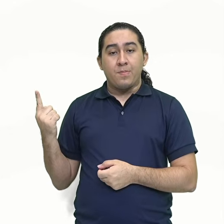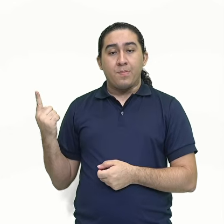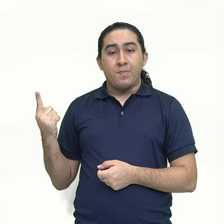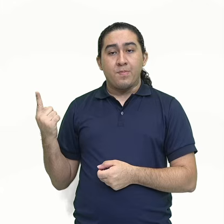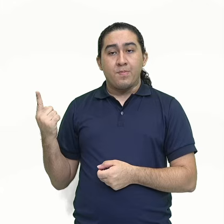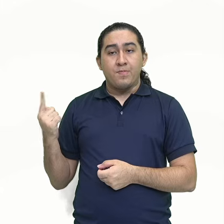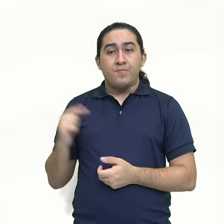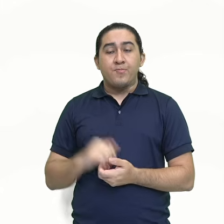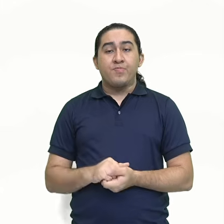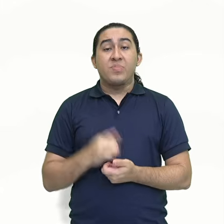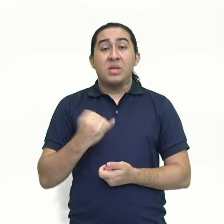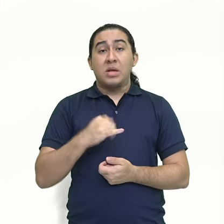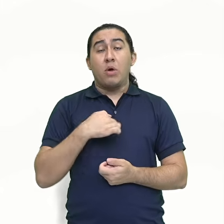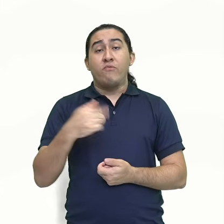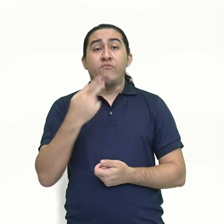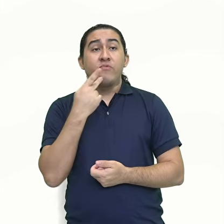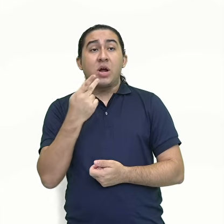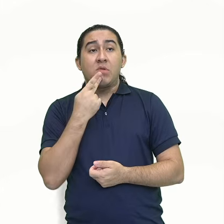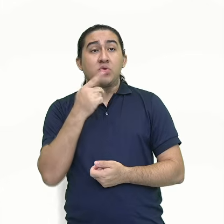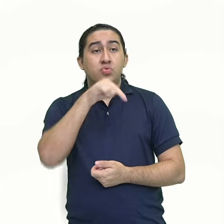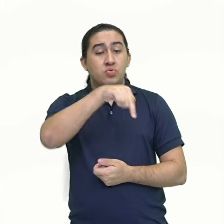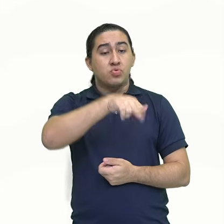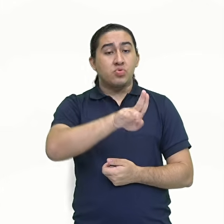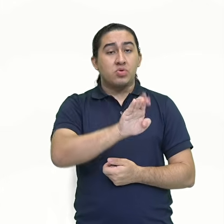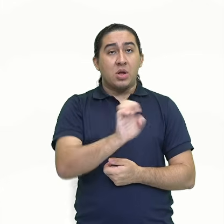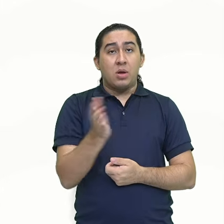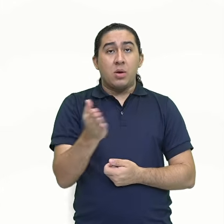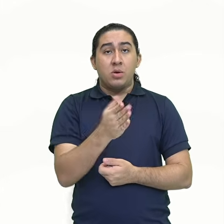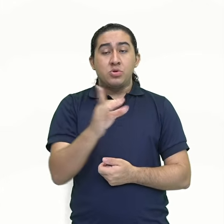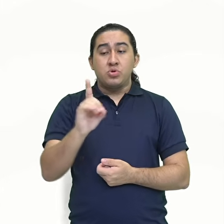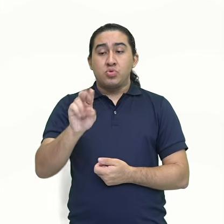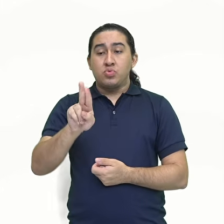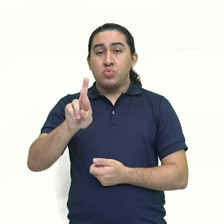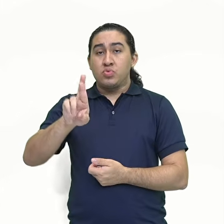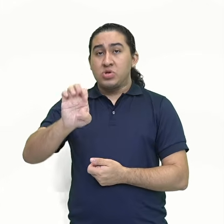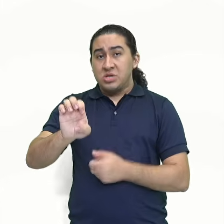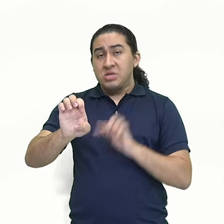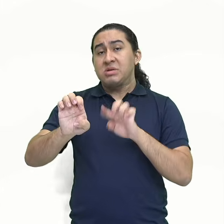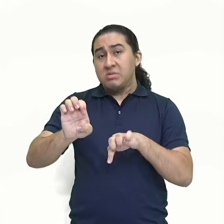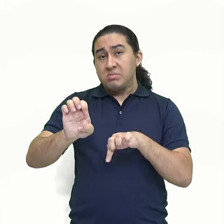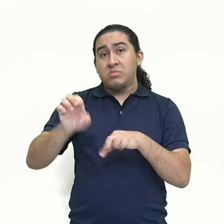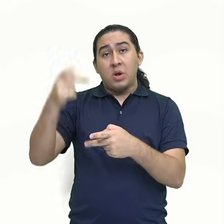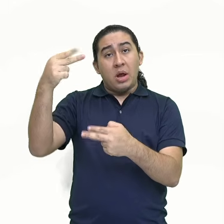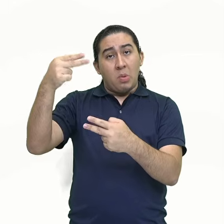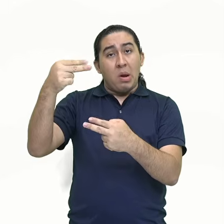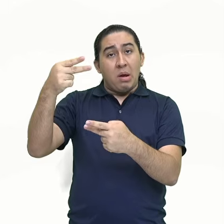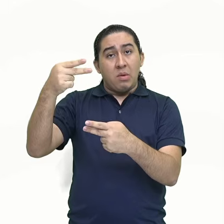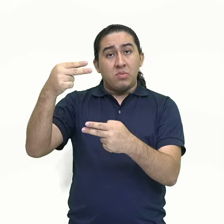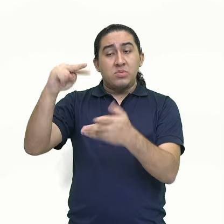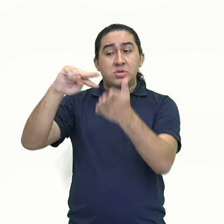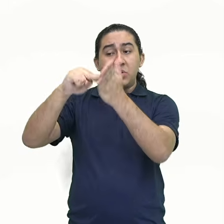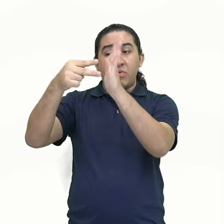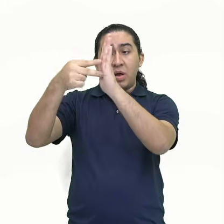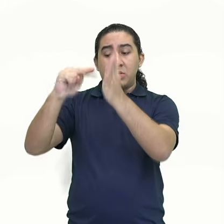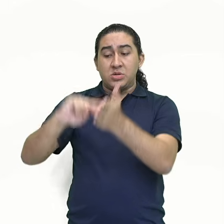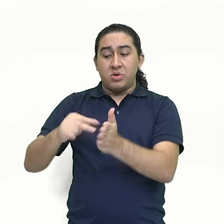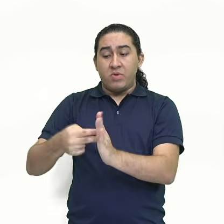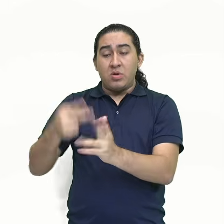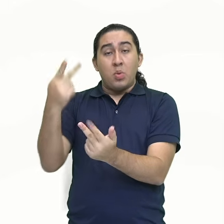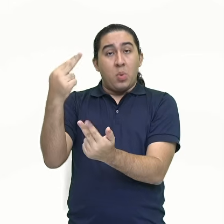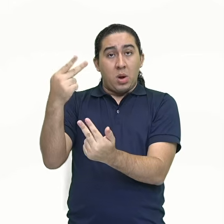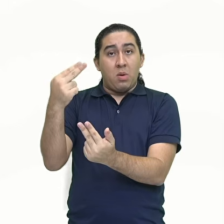dure. Quando eu digo que dure, ele não tem o mesmo valor que duradoura. Então, que